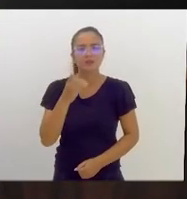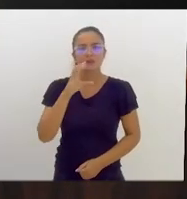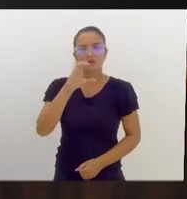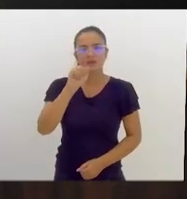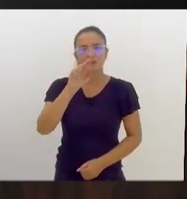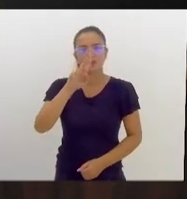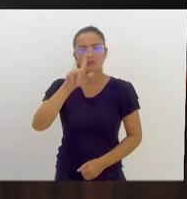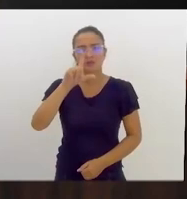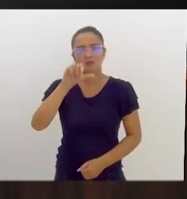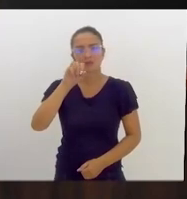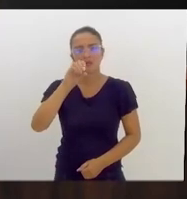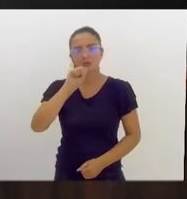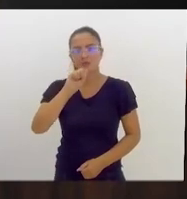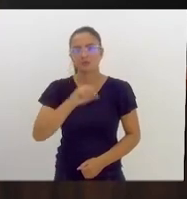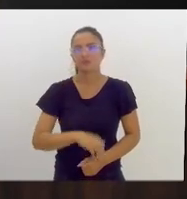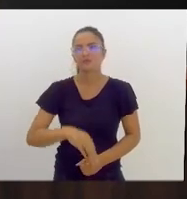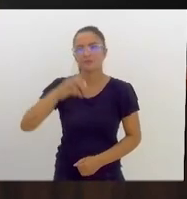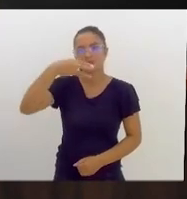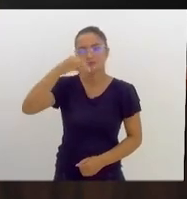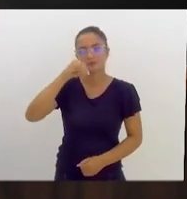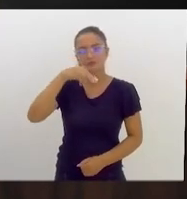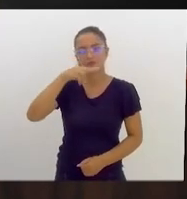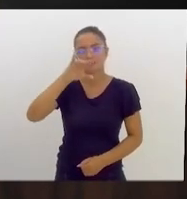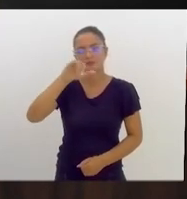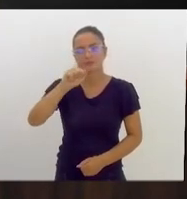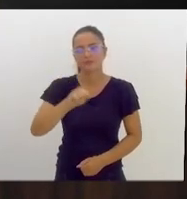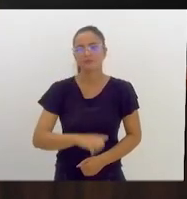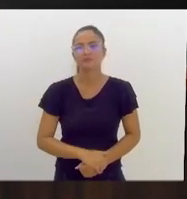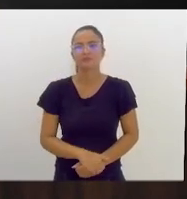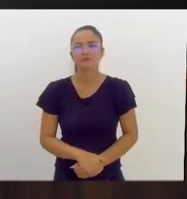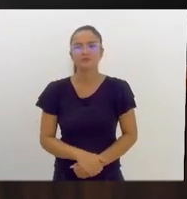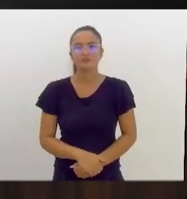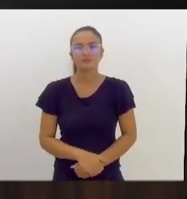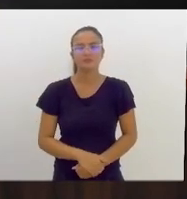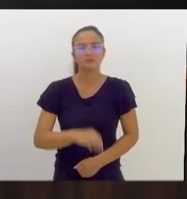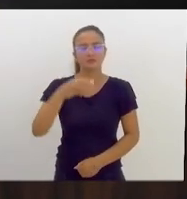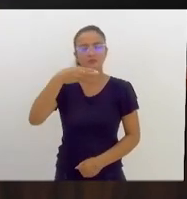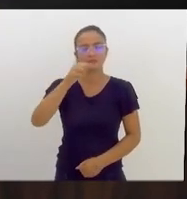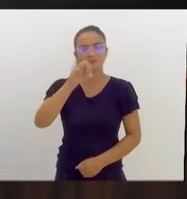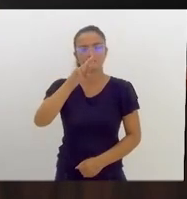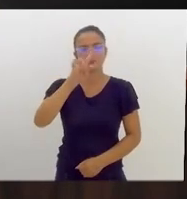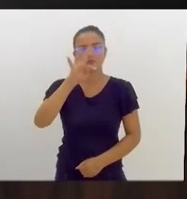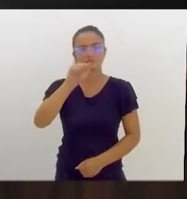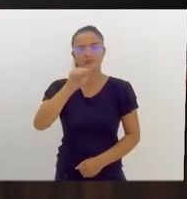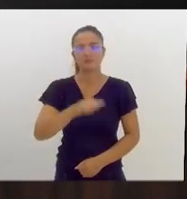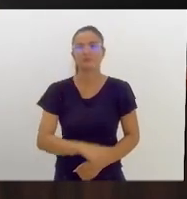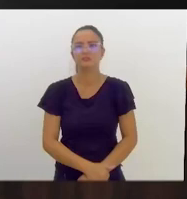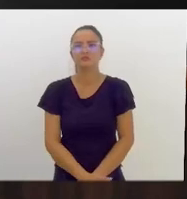Mink, deputada Mônica Francisco, deputada Marta Rocha.